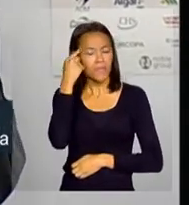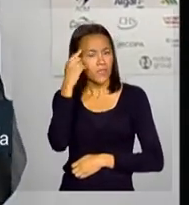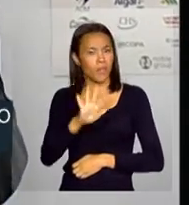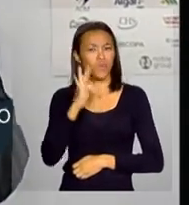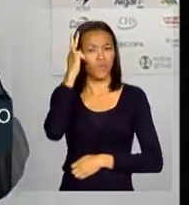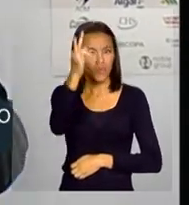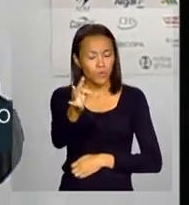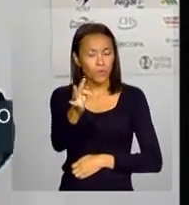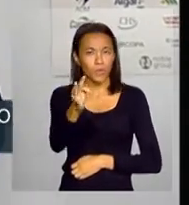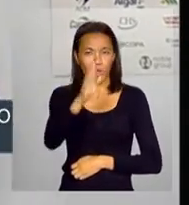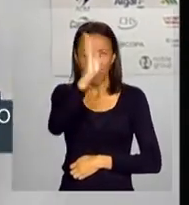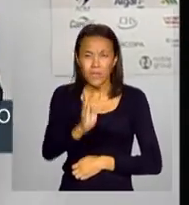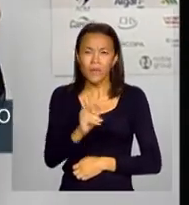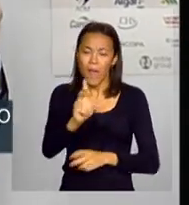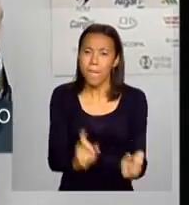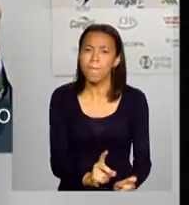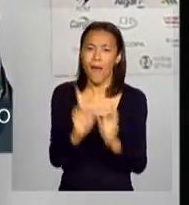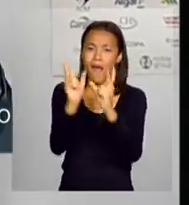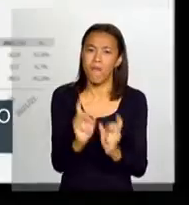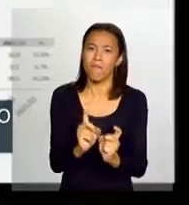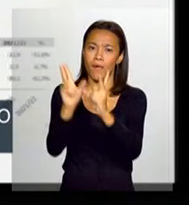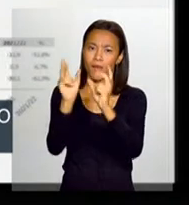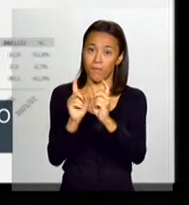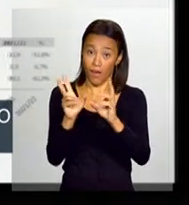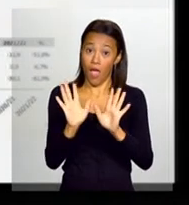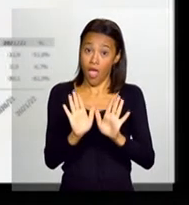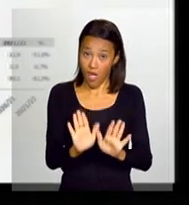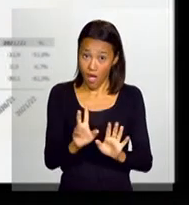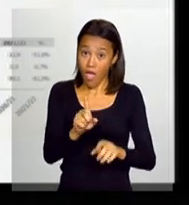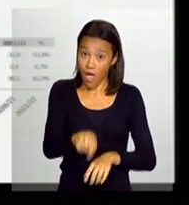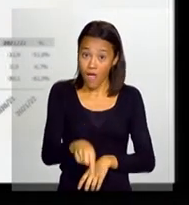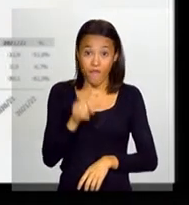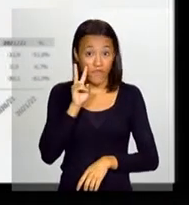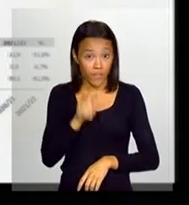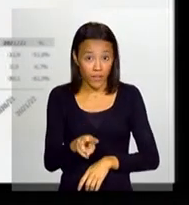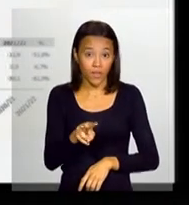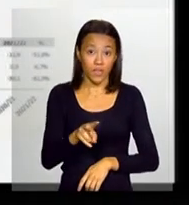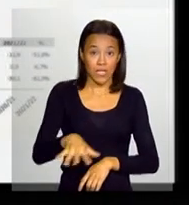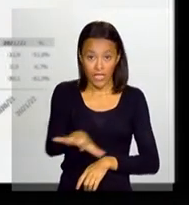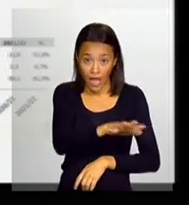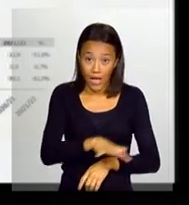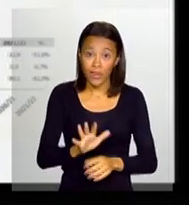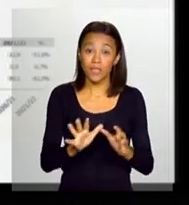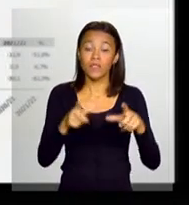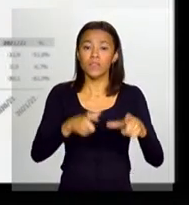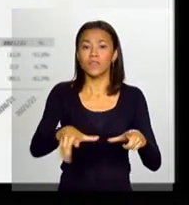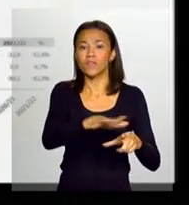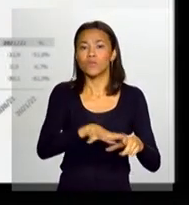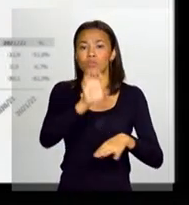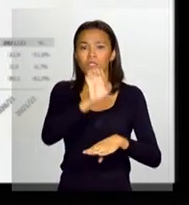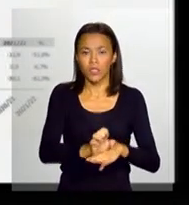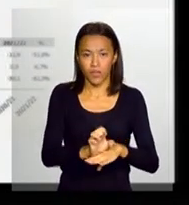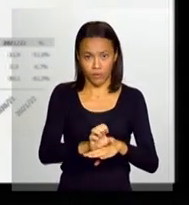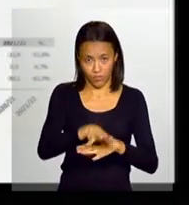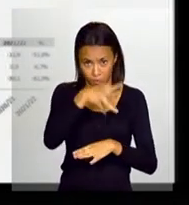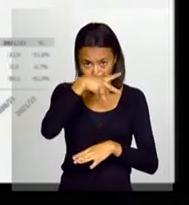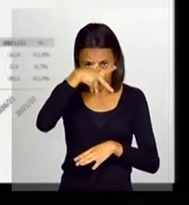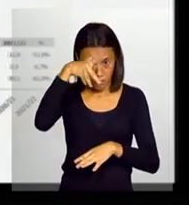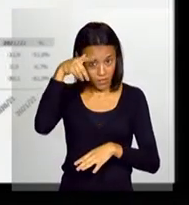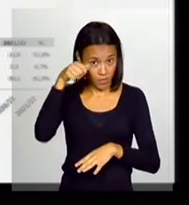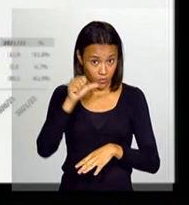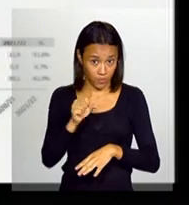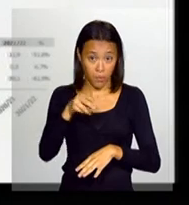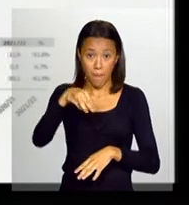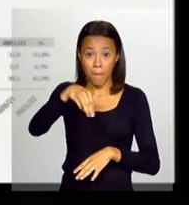como país exportador, isso daqui é a previsão do setor da soja no Mato Grosso. E essa